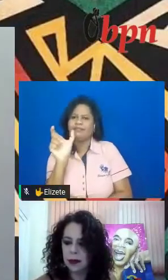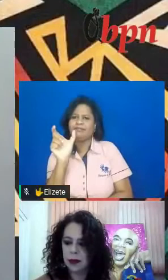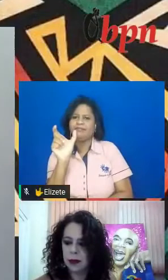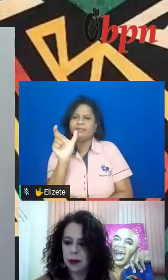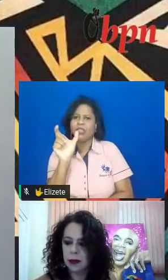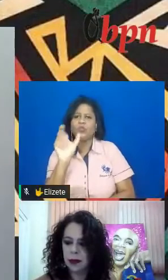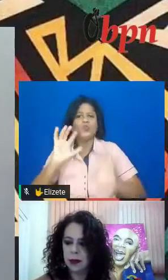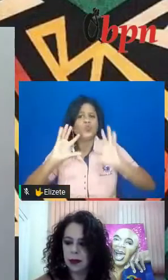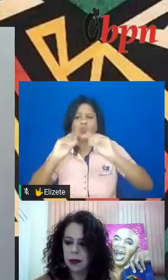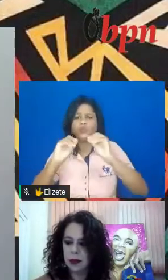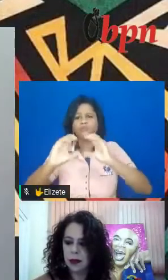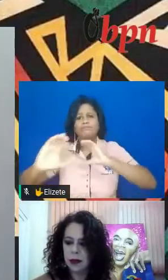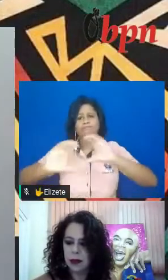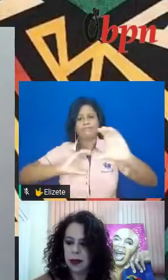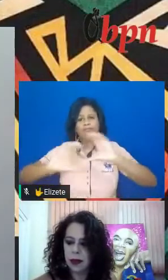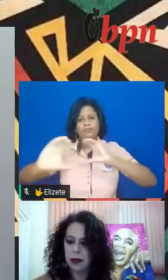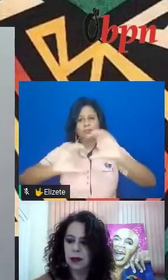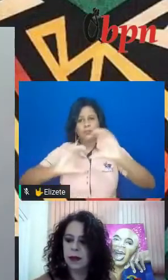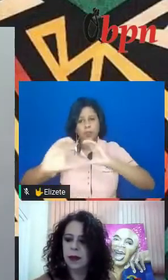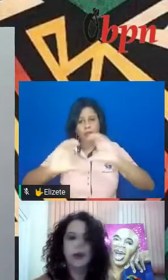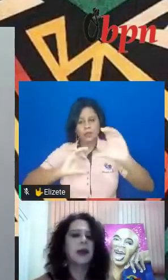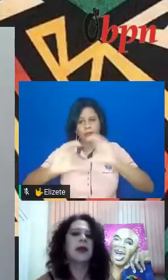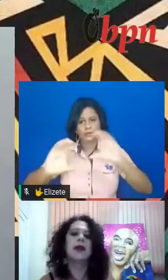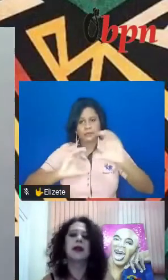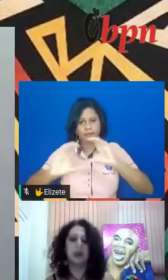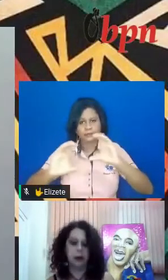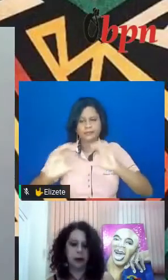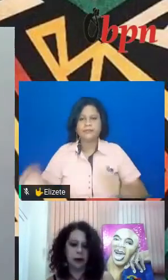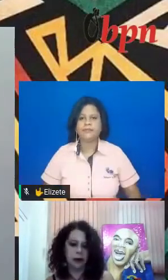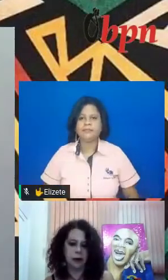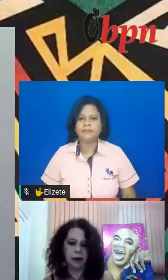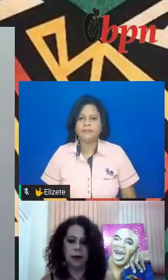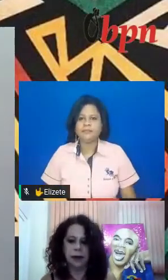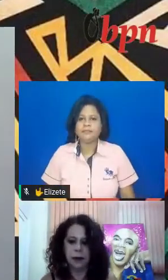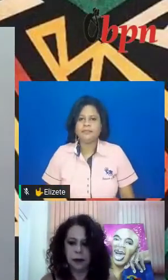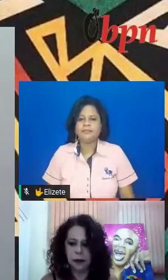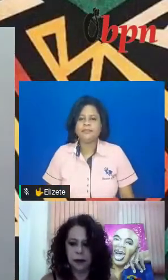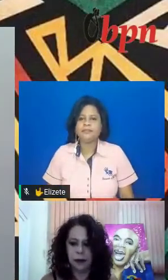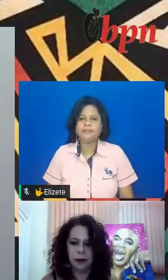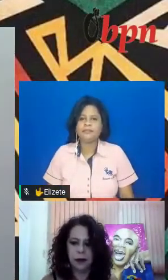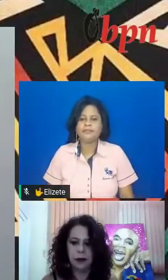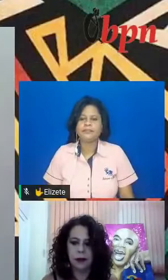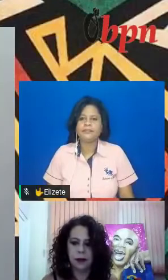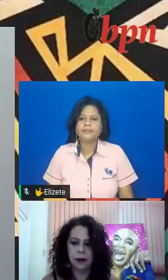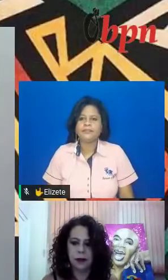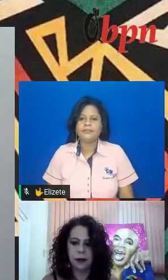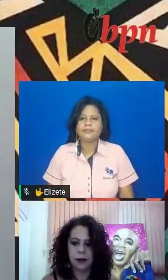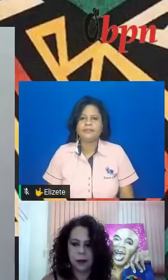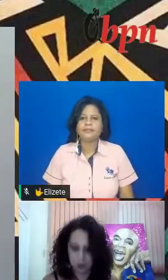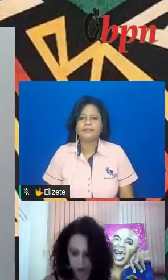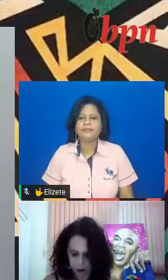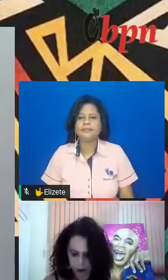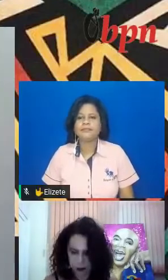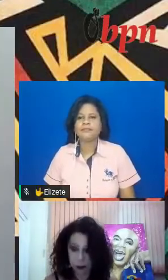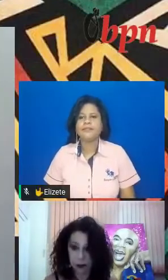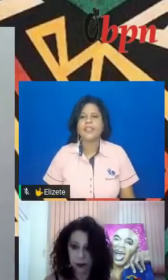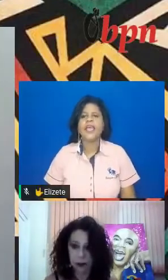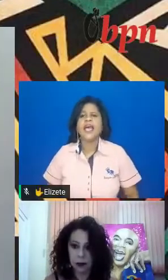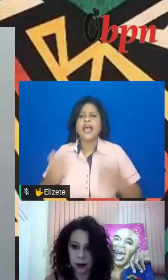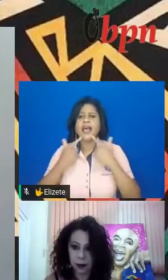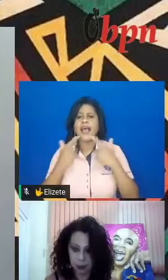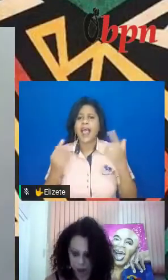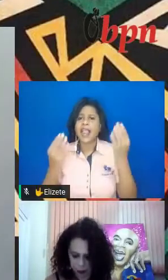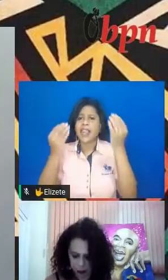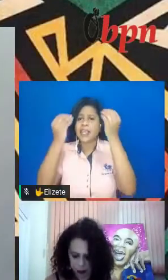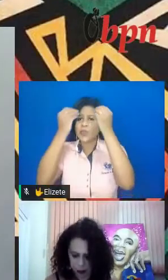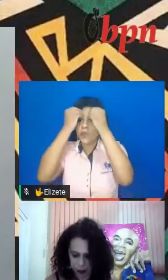comunicar, segundo Ampateba. E Ampateba dizer, a linguagem